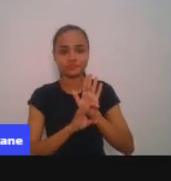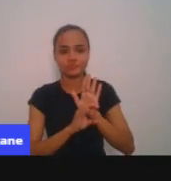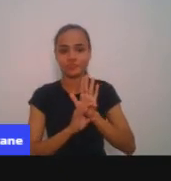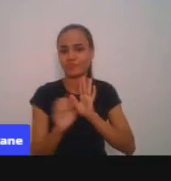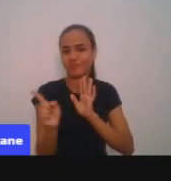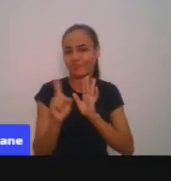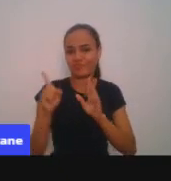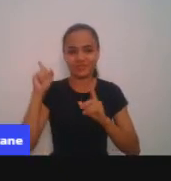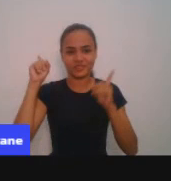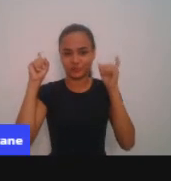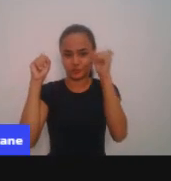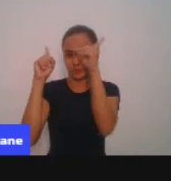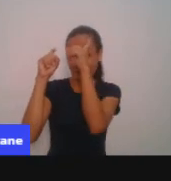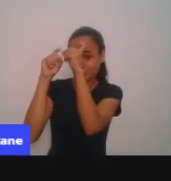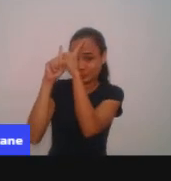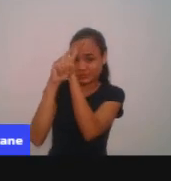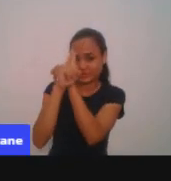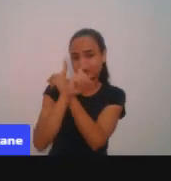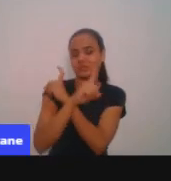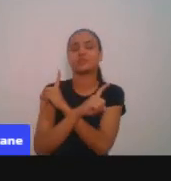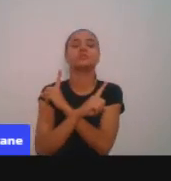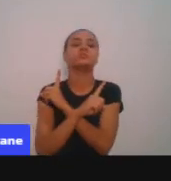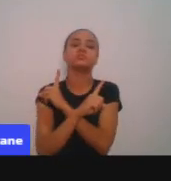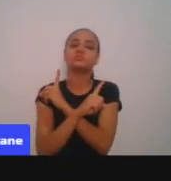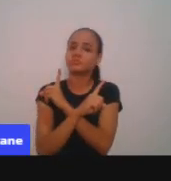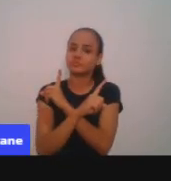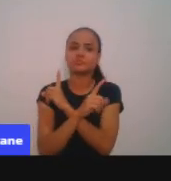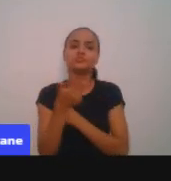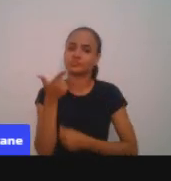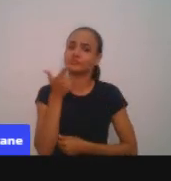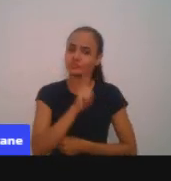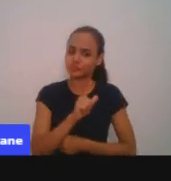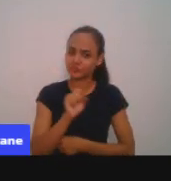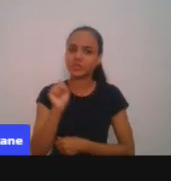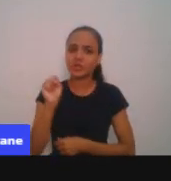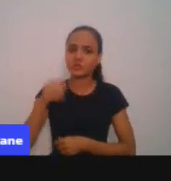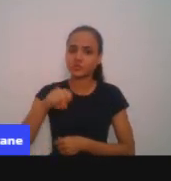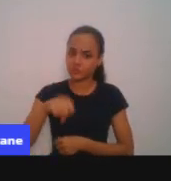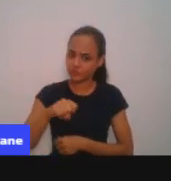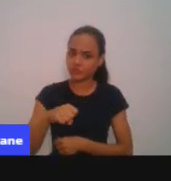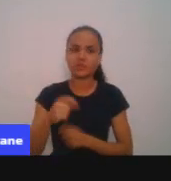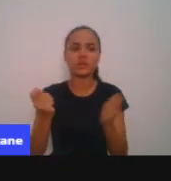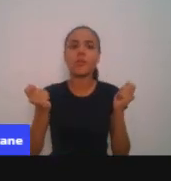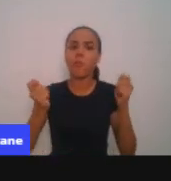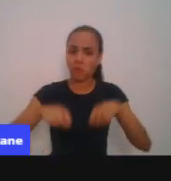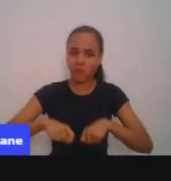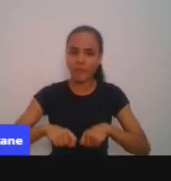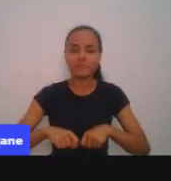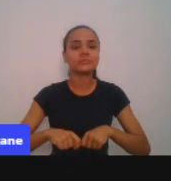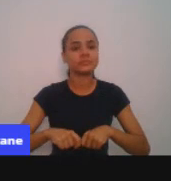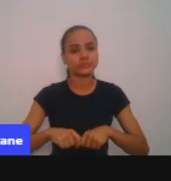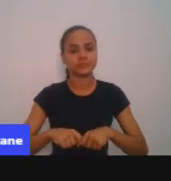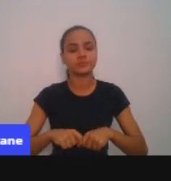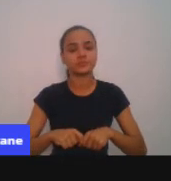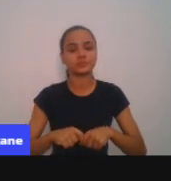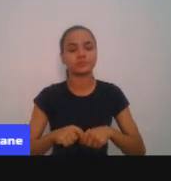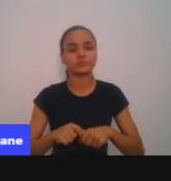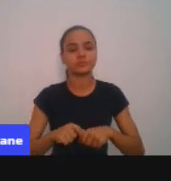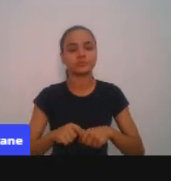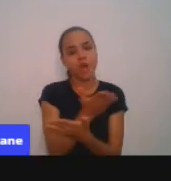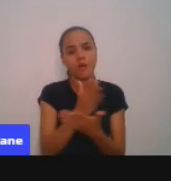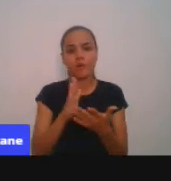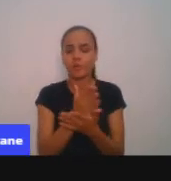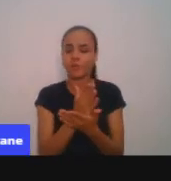de fazer, não é uma coisa assim que seja inviável. A gente pode conseguir. Uns vão levar mais tempo, outros